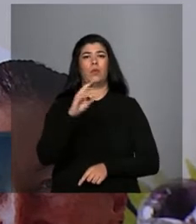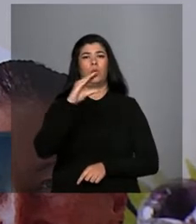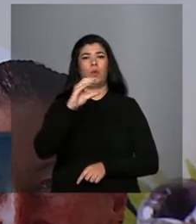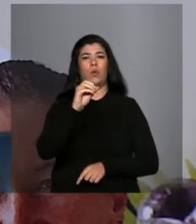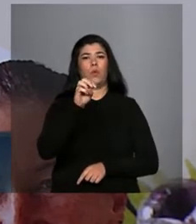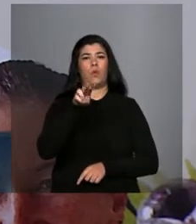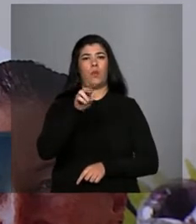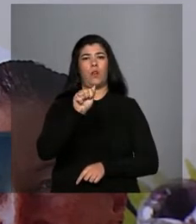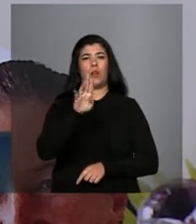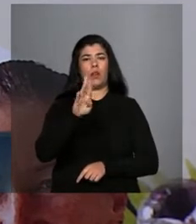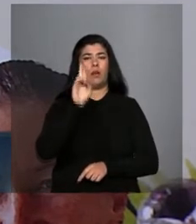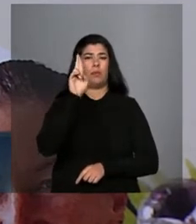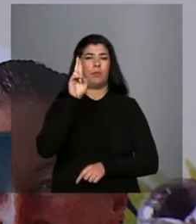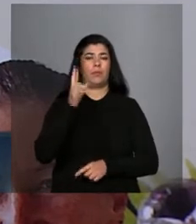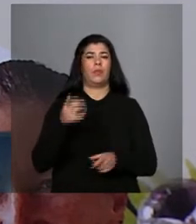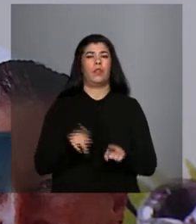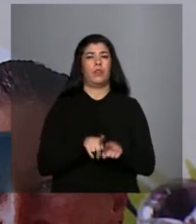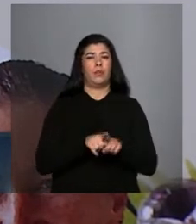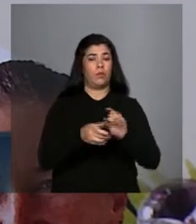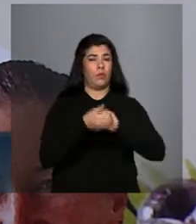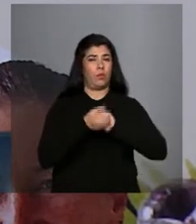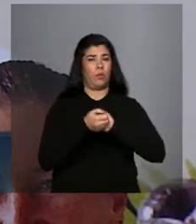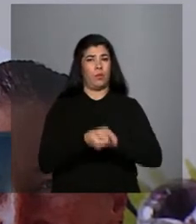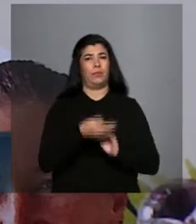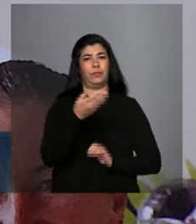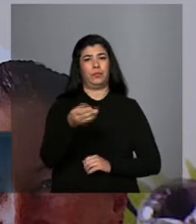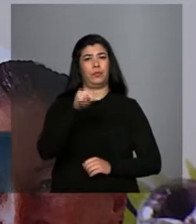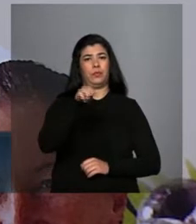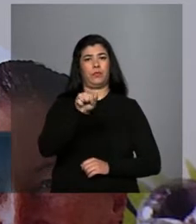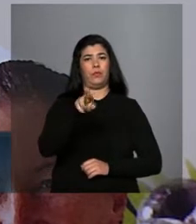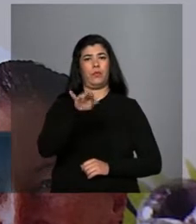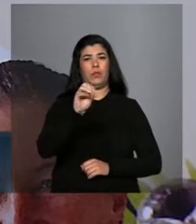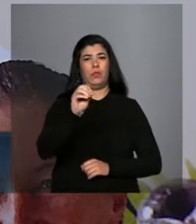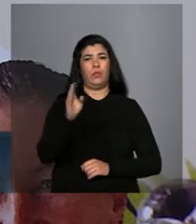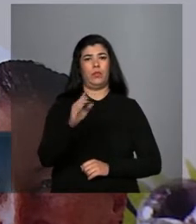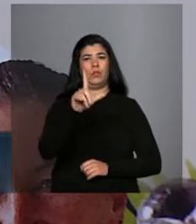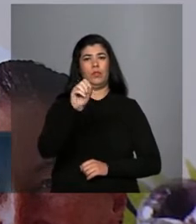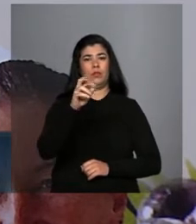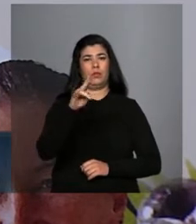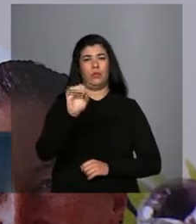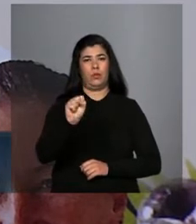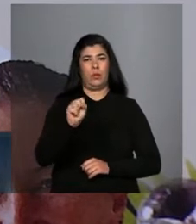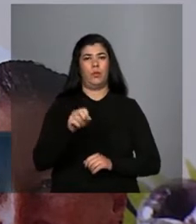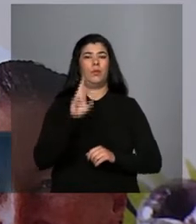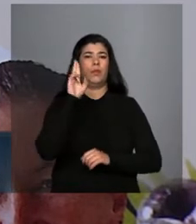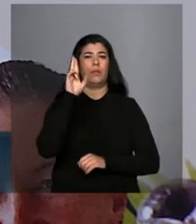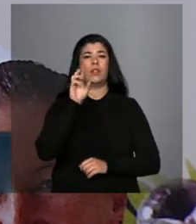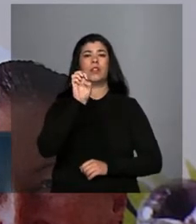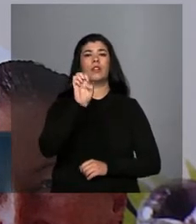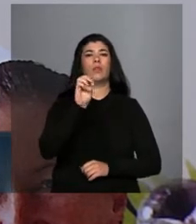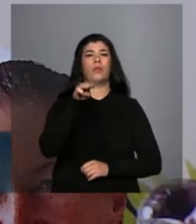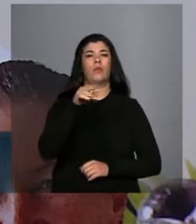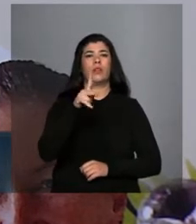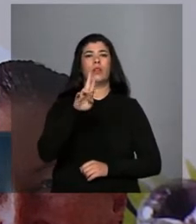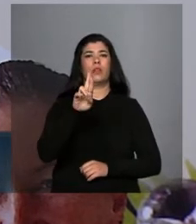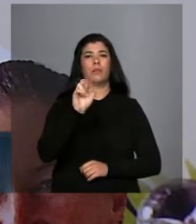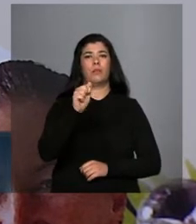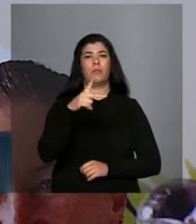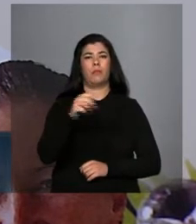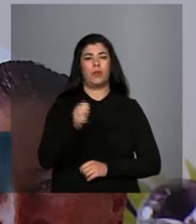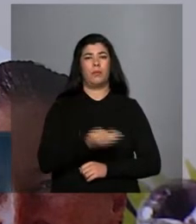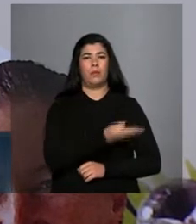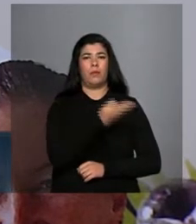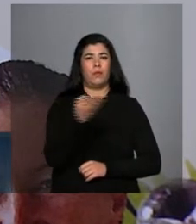CONAB. Cumprimento Maurício Antônio Lopes, da Embrapa. Senhoras e